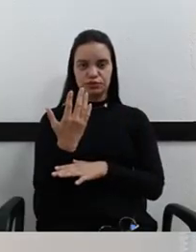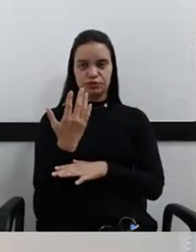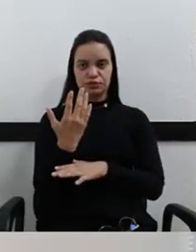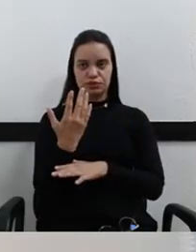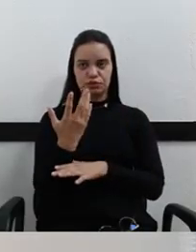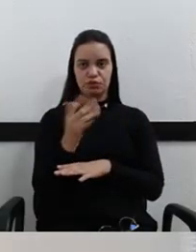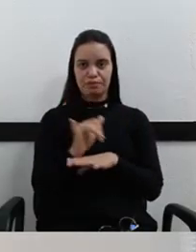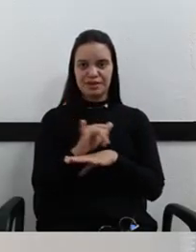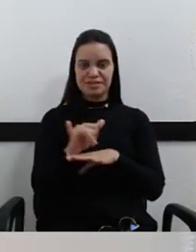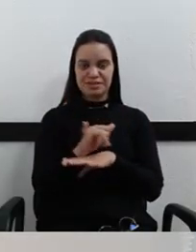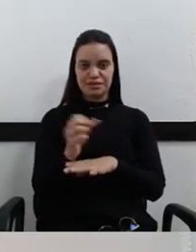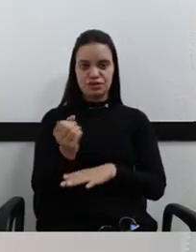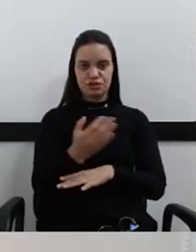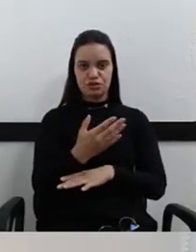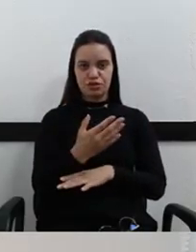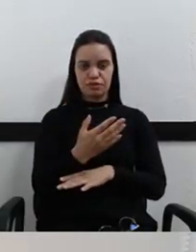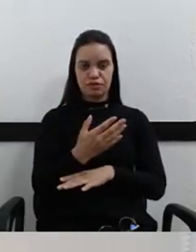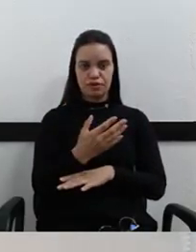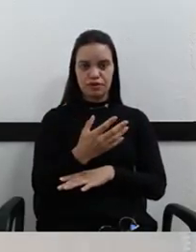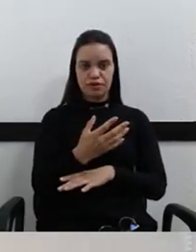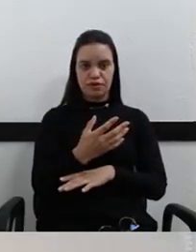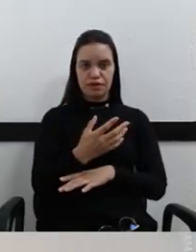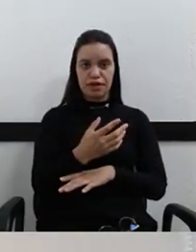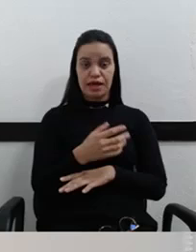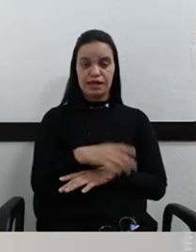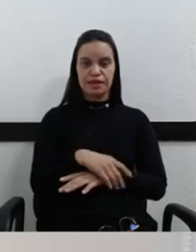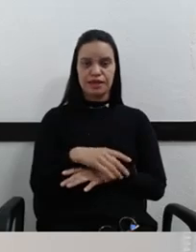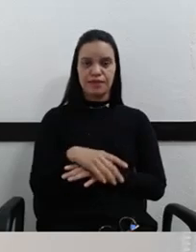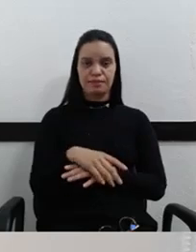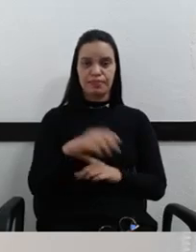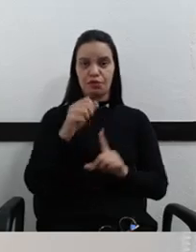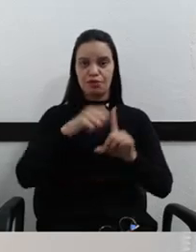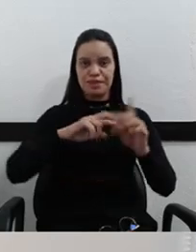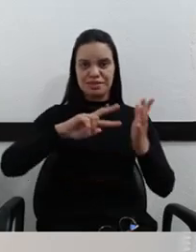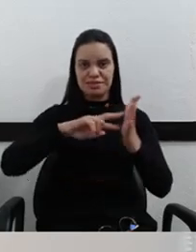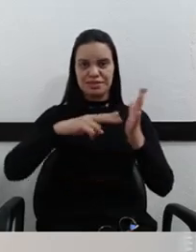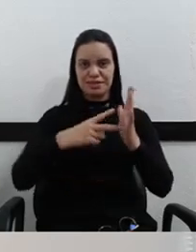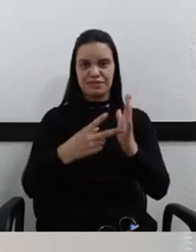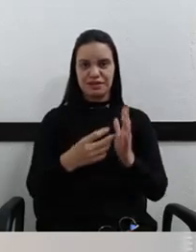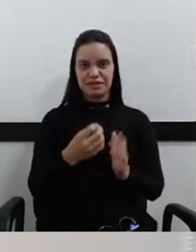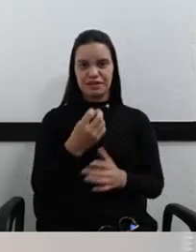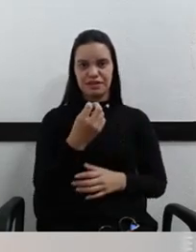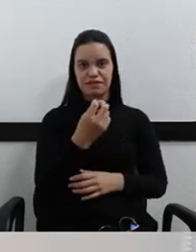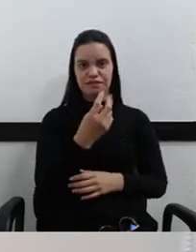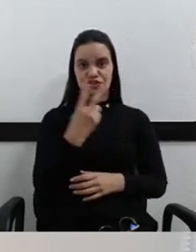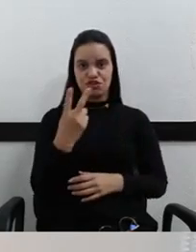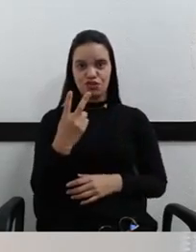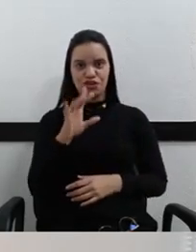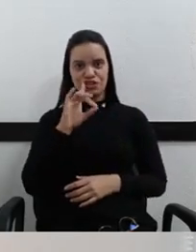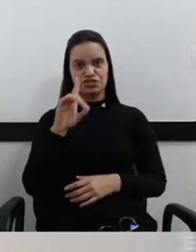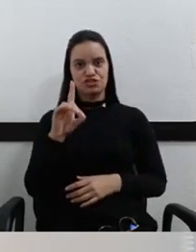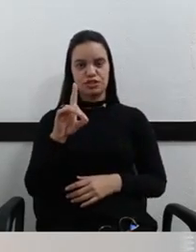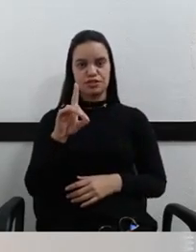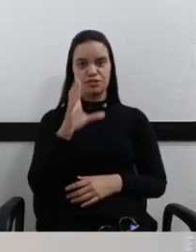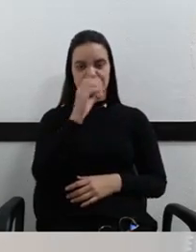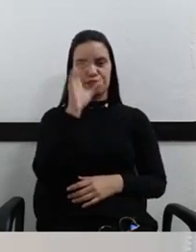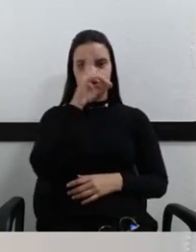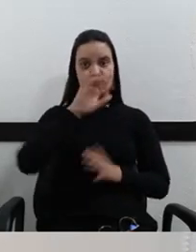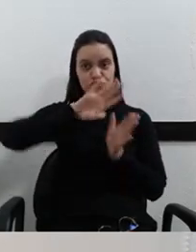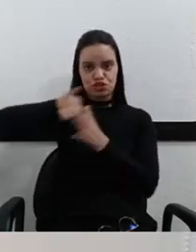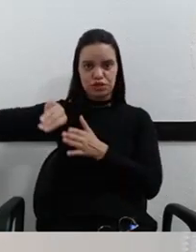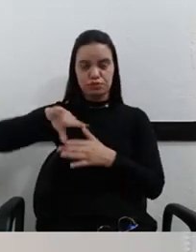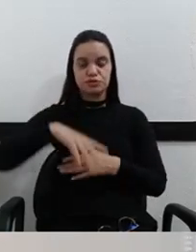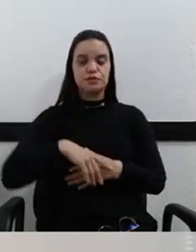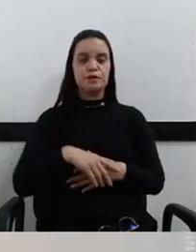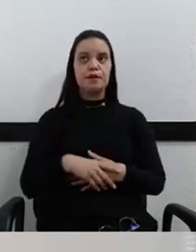sistema que o mês se transformou num mês de 22 dias, né? Porque tirou os finais de semana deles. Então, eu acho que,